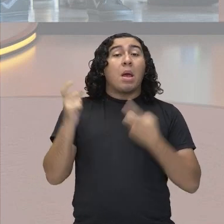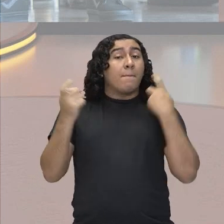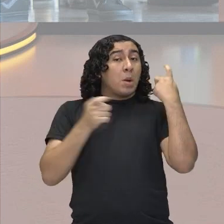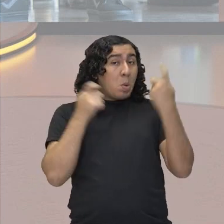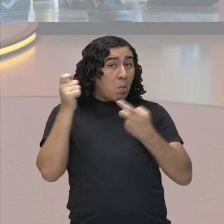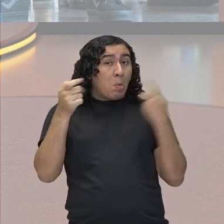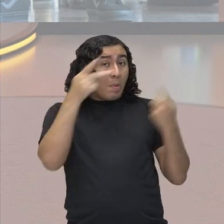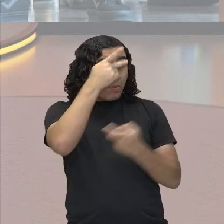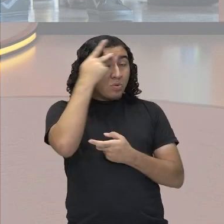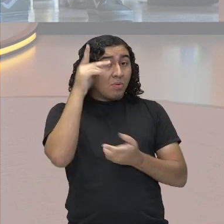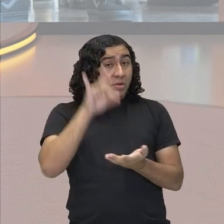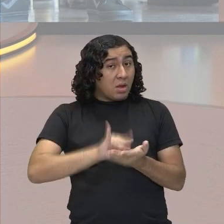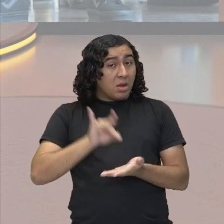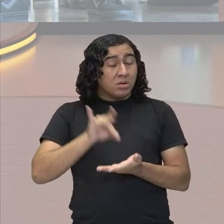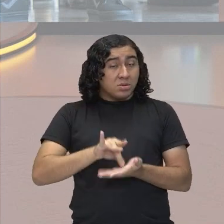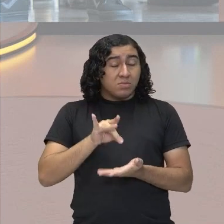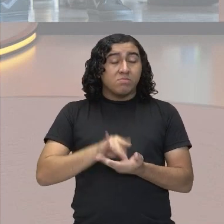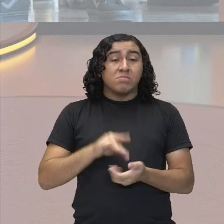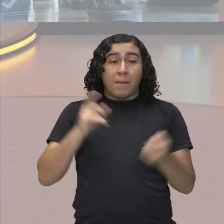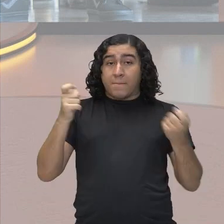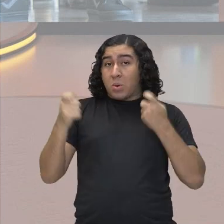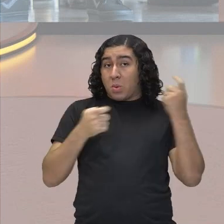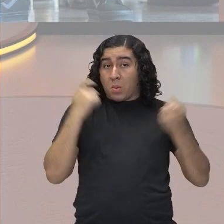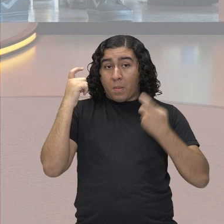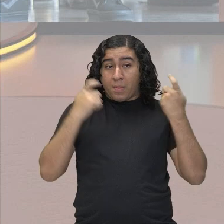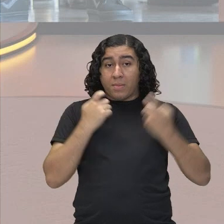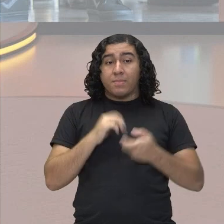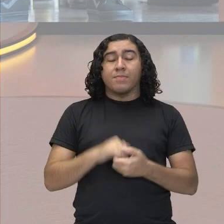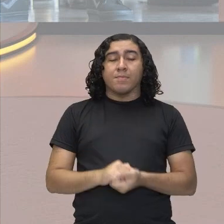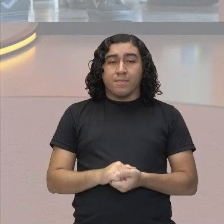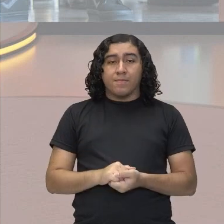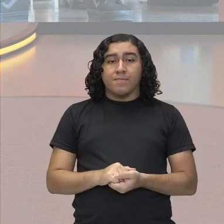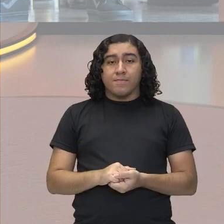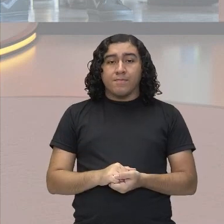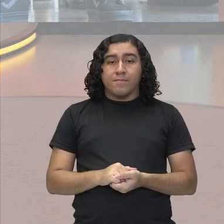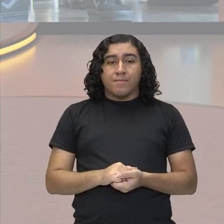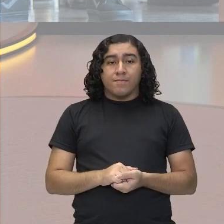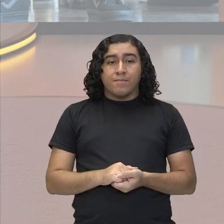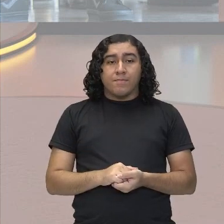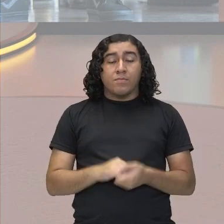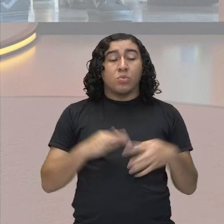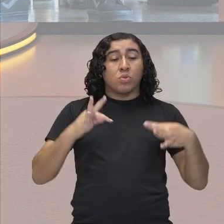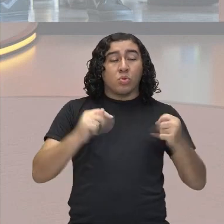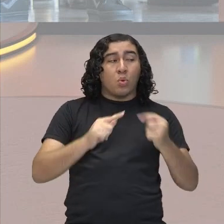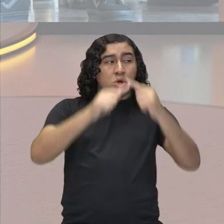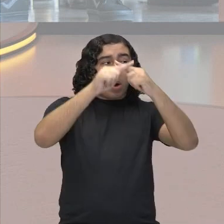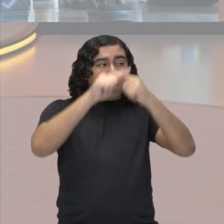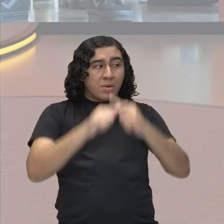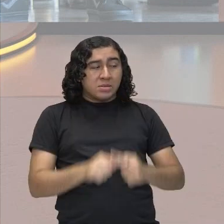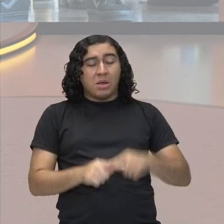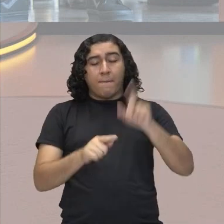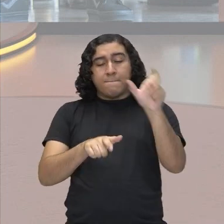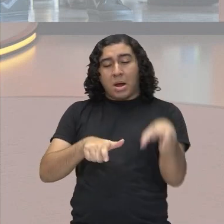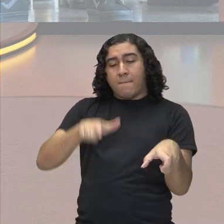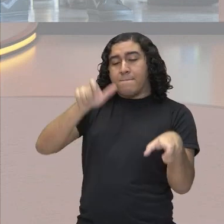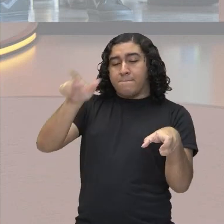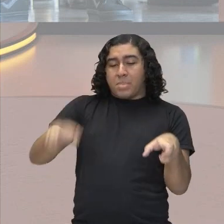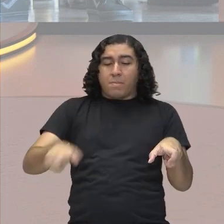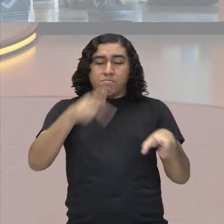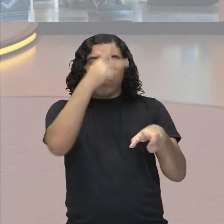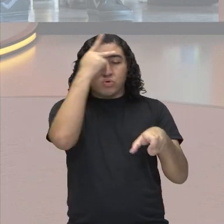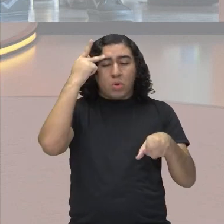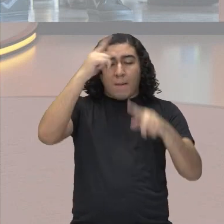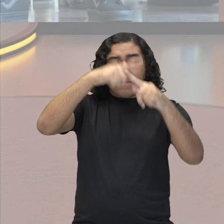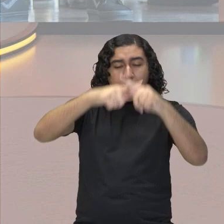preocupante, tá? Isso é muito preocupante. Tá? Essa competição, né? Essa